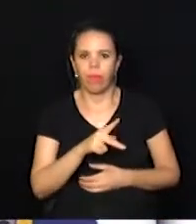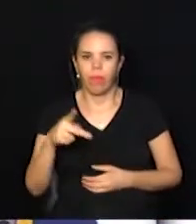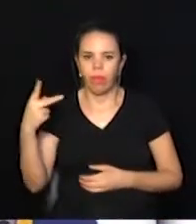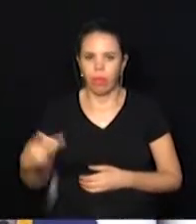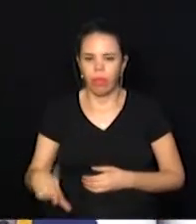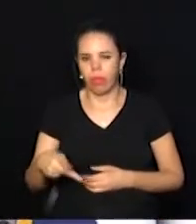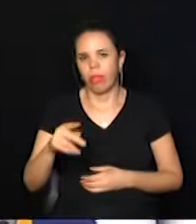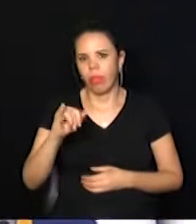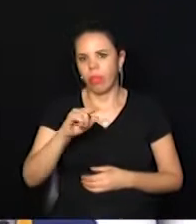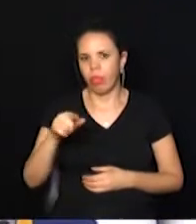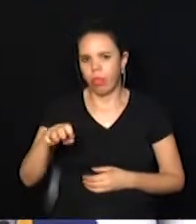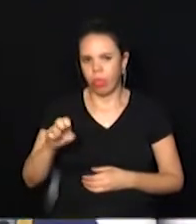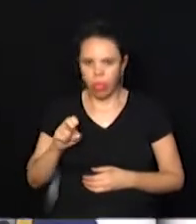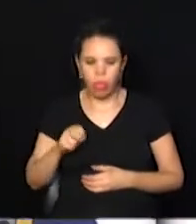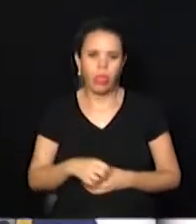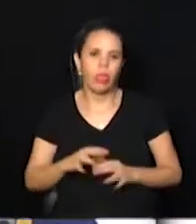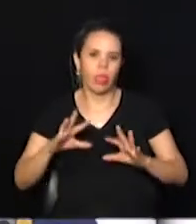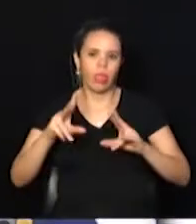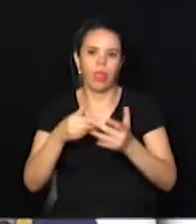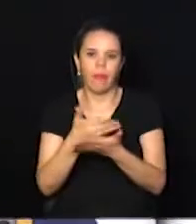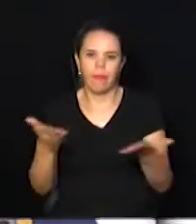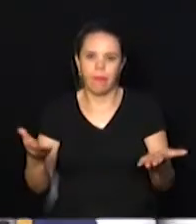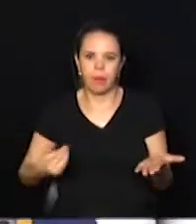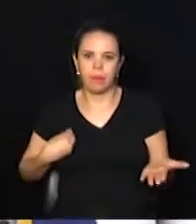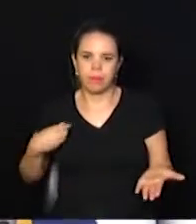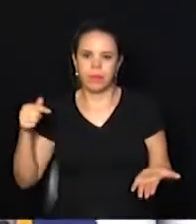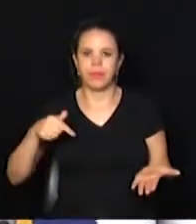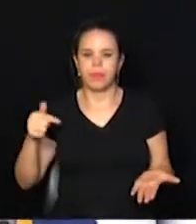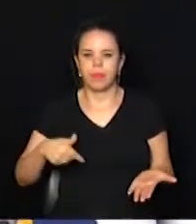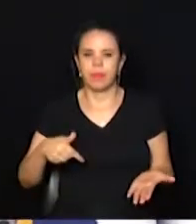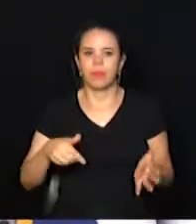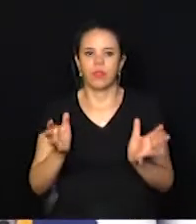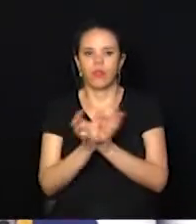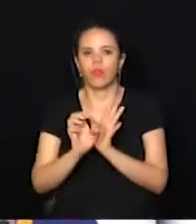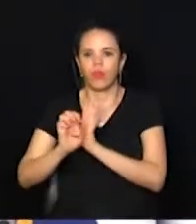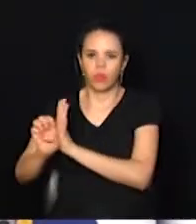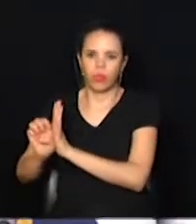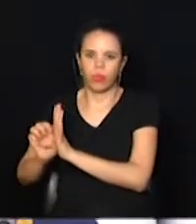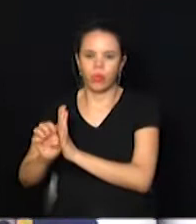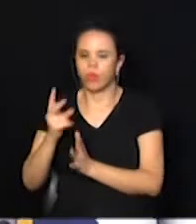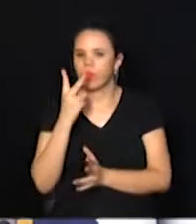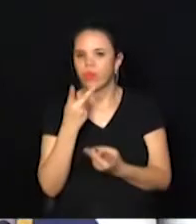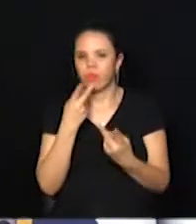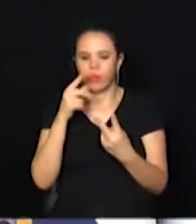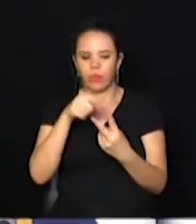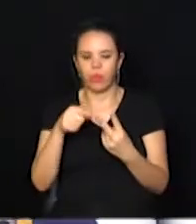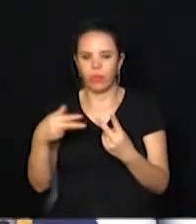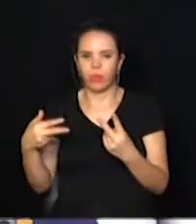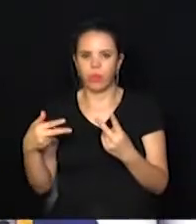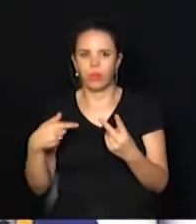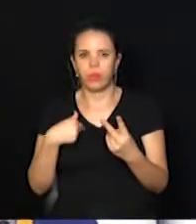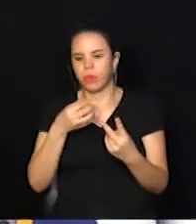prefeita Isalene, e todos vocês que estão aqui, a bancada de esquerda, dizer duas coisas, que para